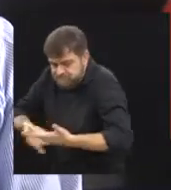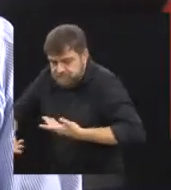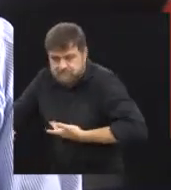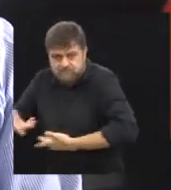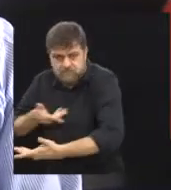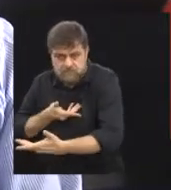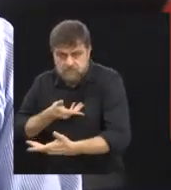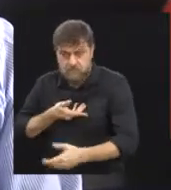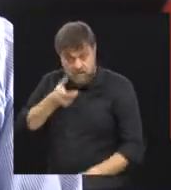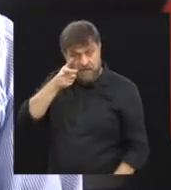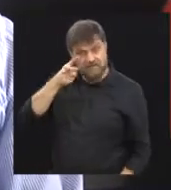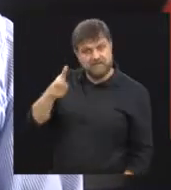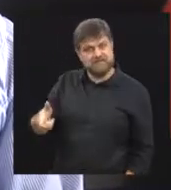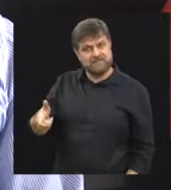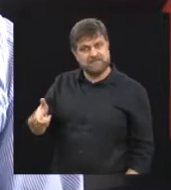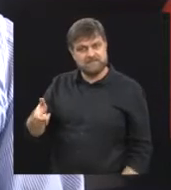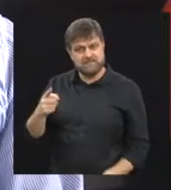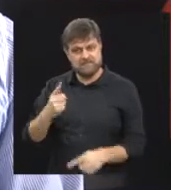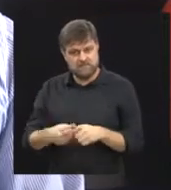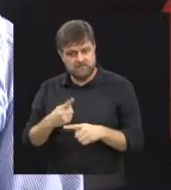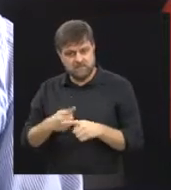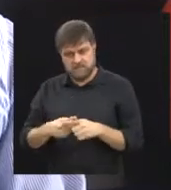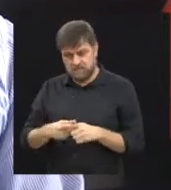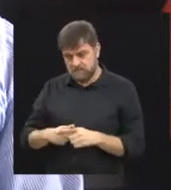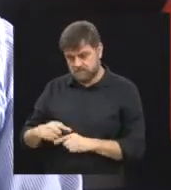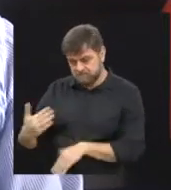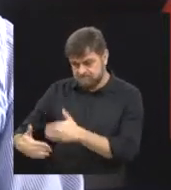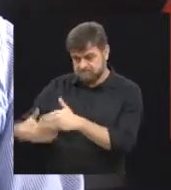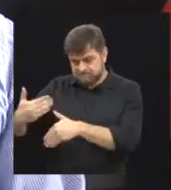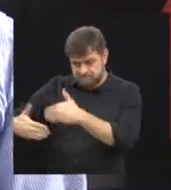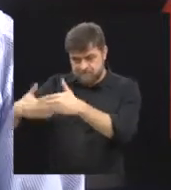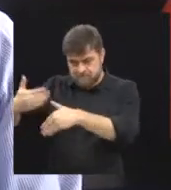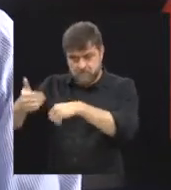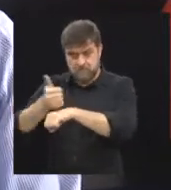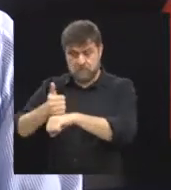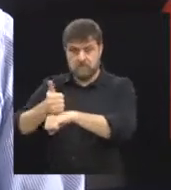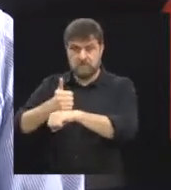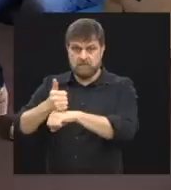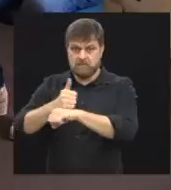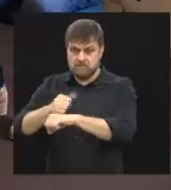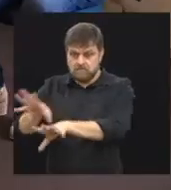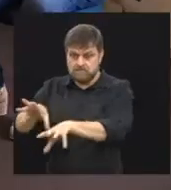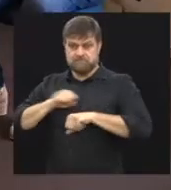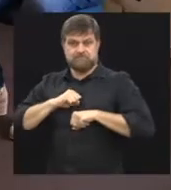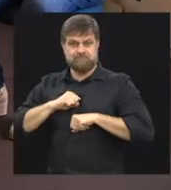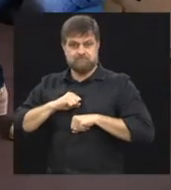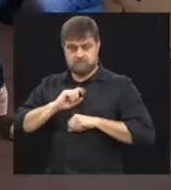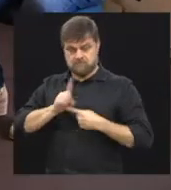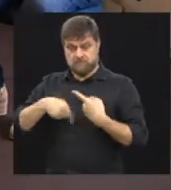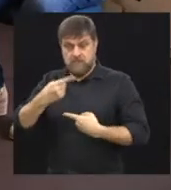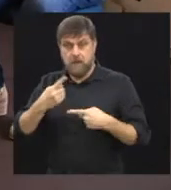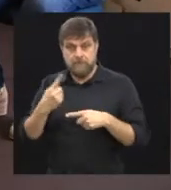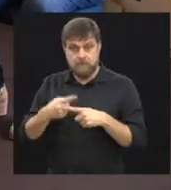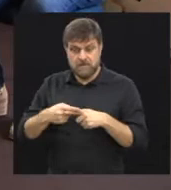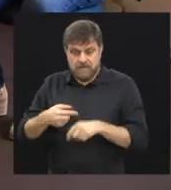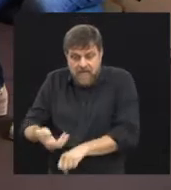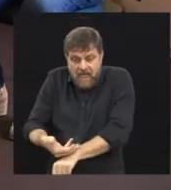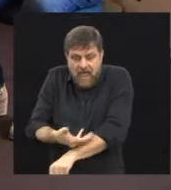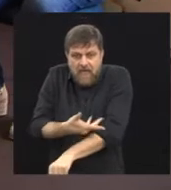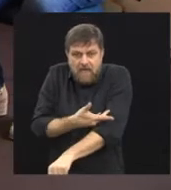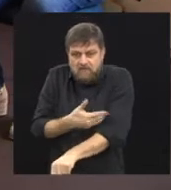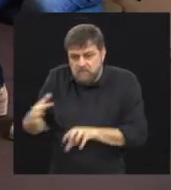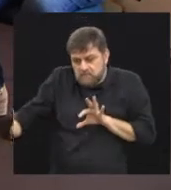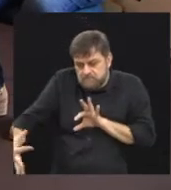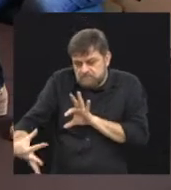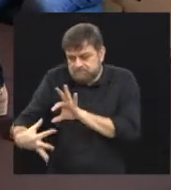negócio muito interessante, que a produtividade desse profissional ela cresce muito, porque há um envolvimento emocional